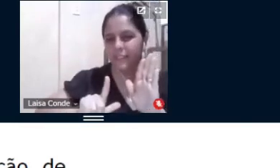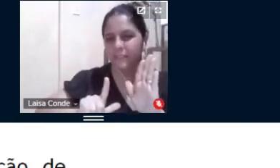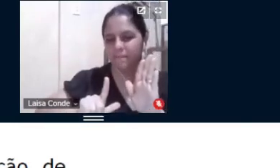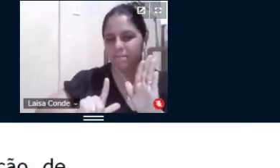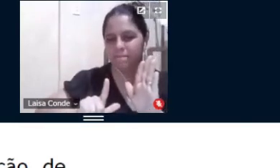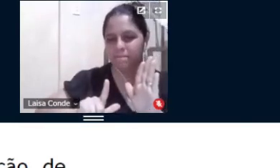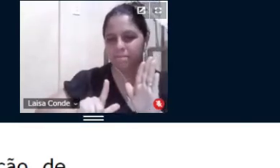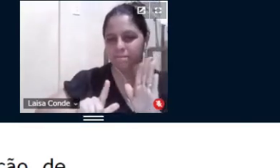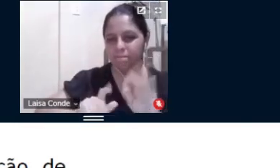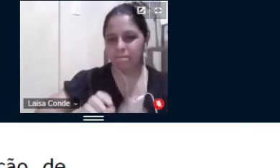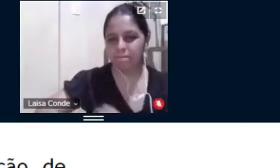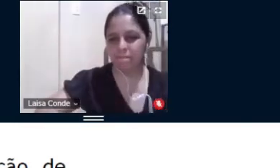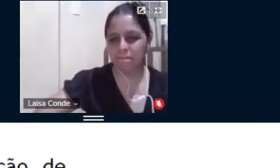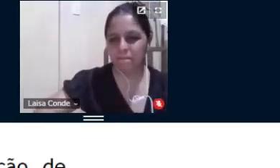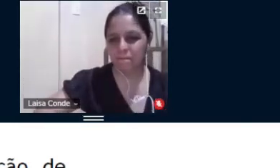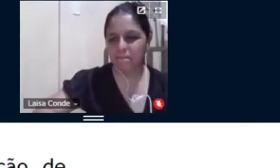cedo.